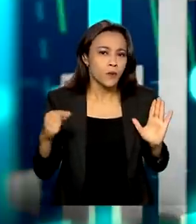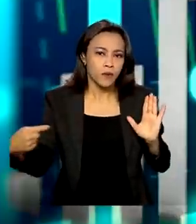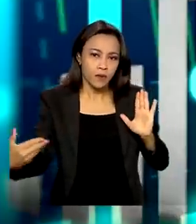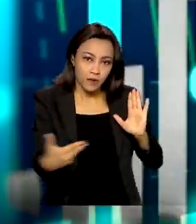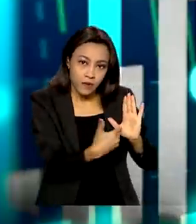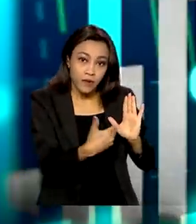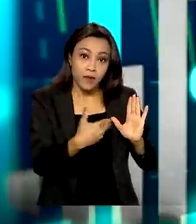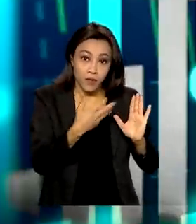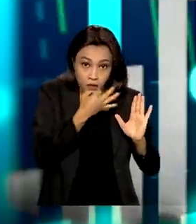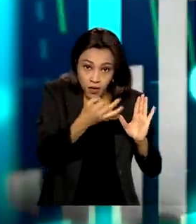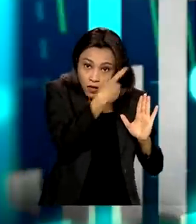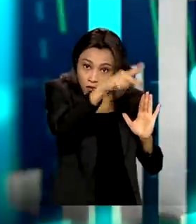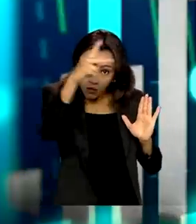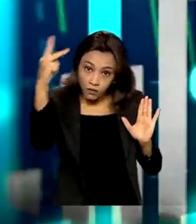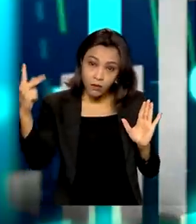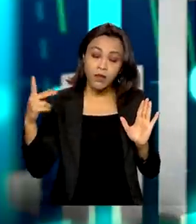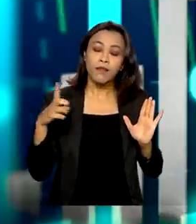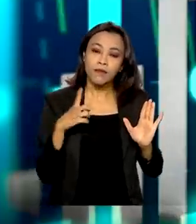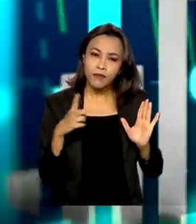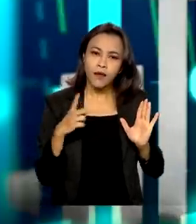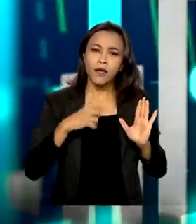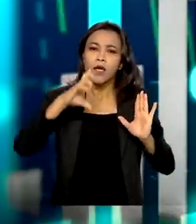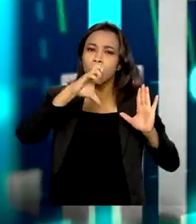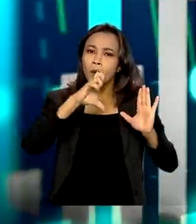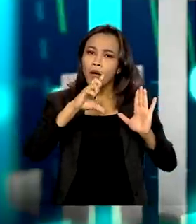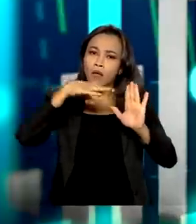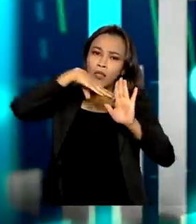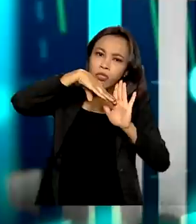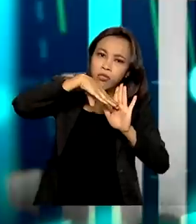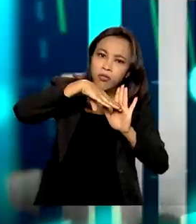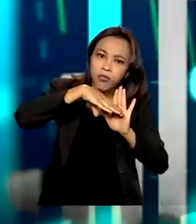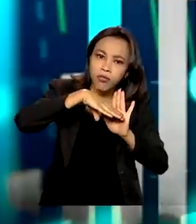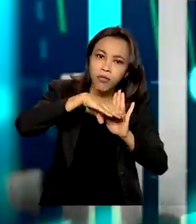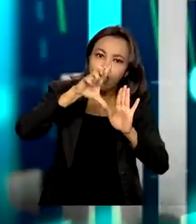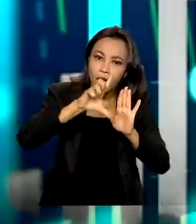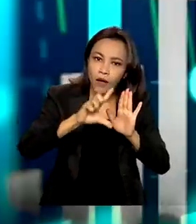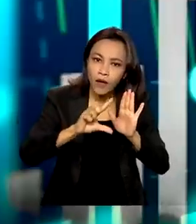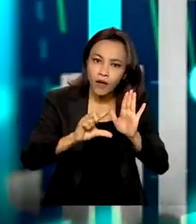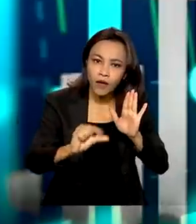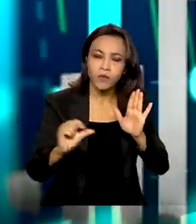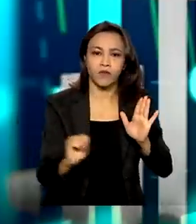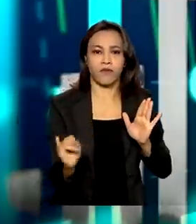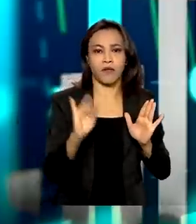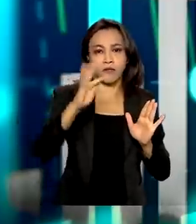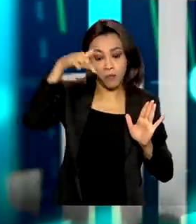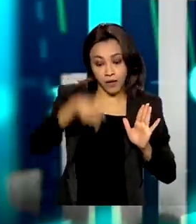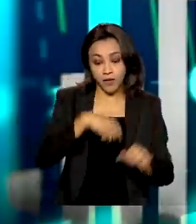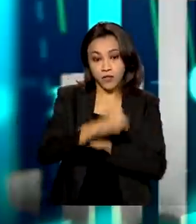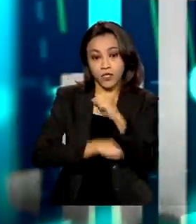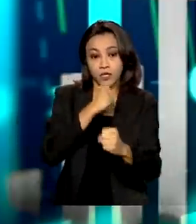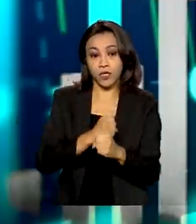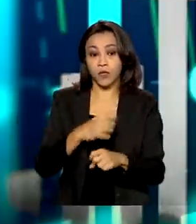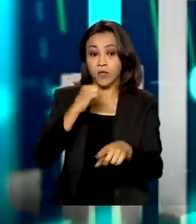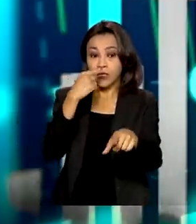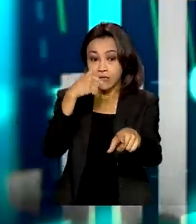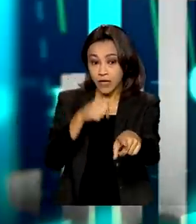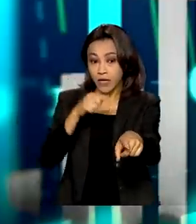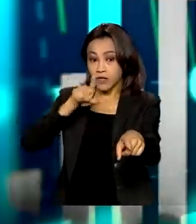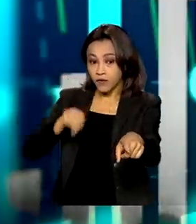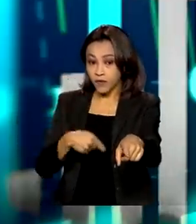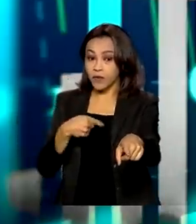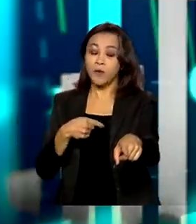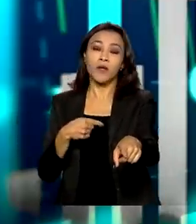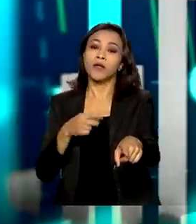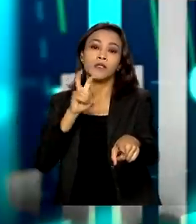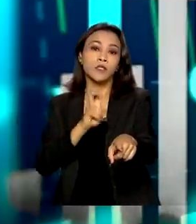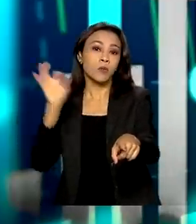expectativa deles, há uma tendência de desaceleração da inflação. Eles estavam prevendo uma inflação para este ano em torno de 7,5% no